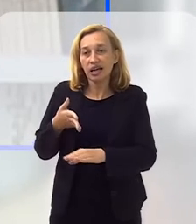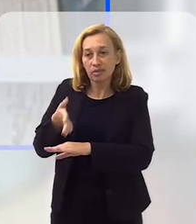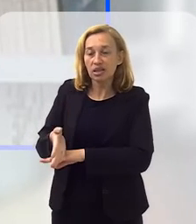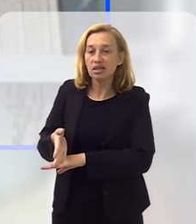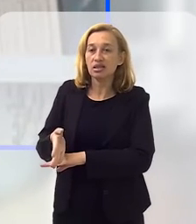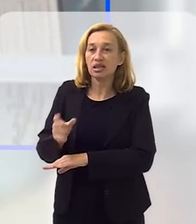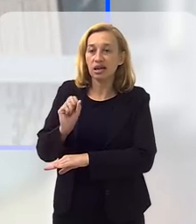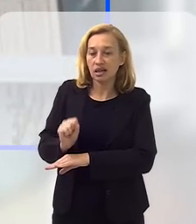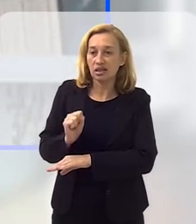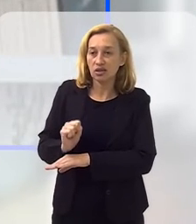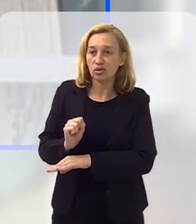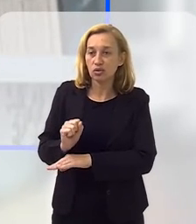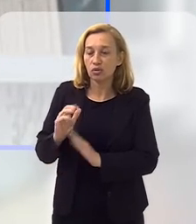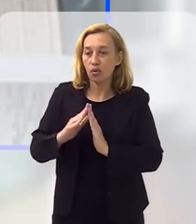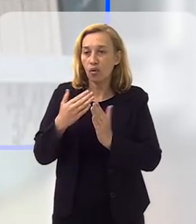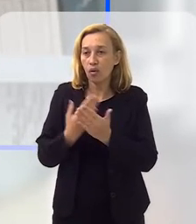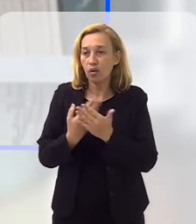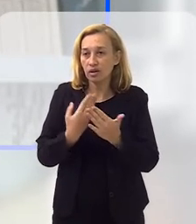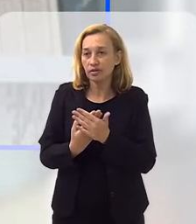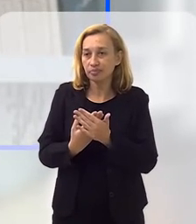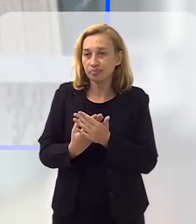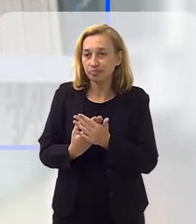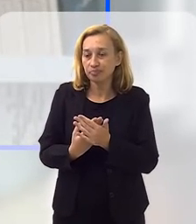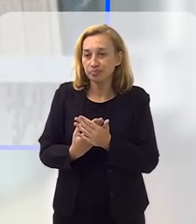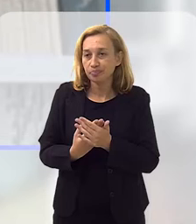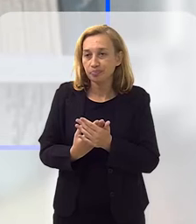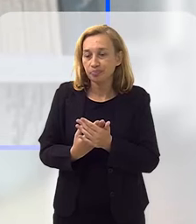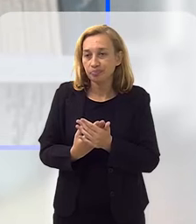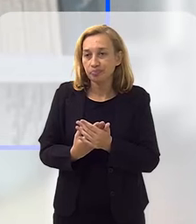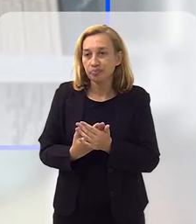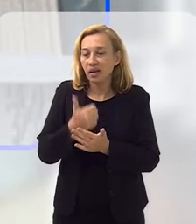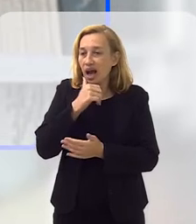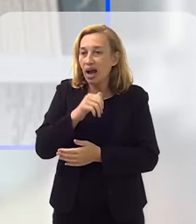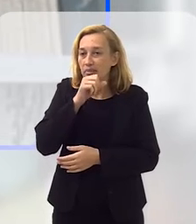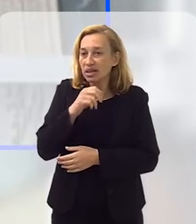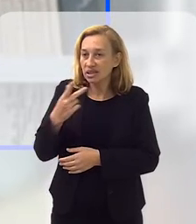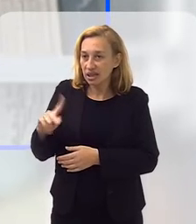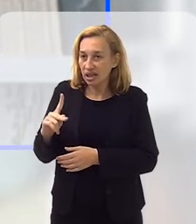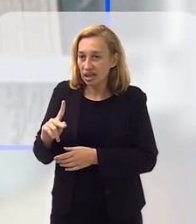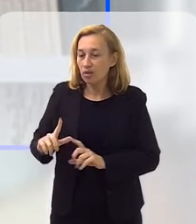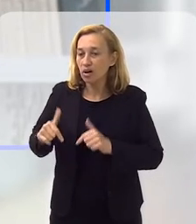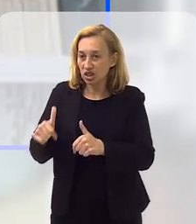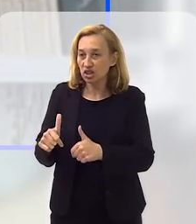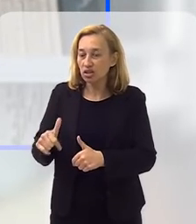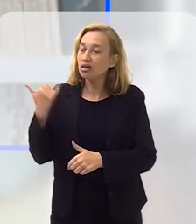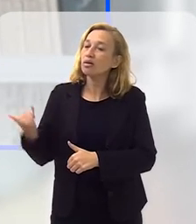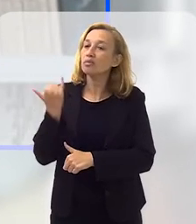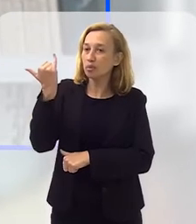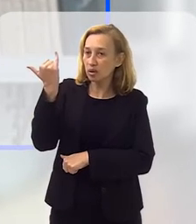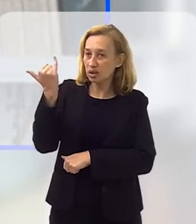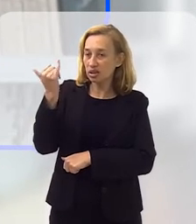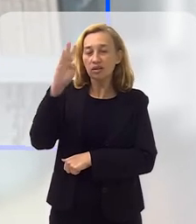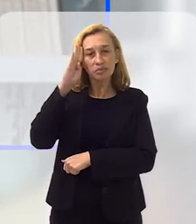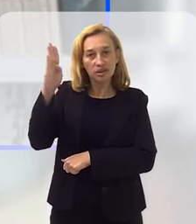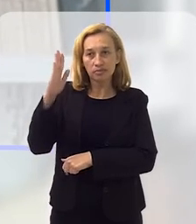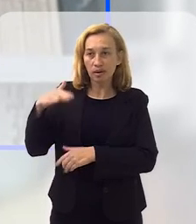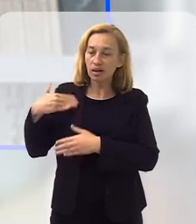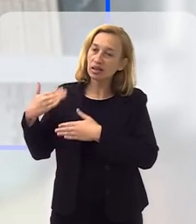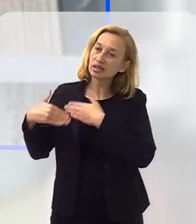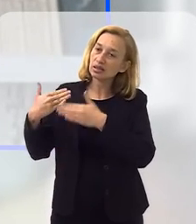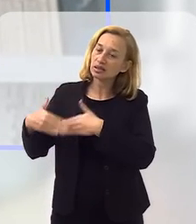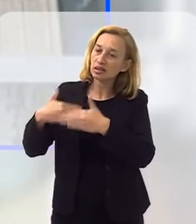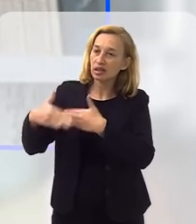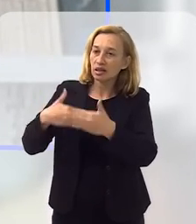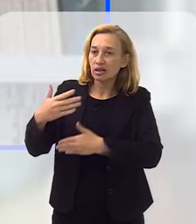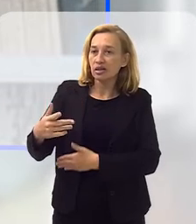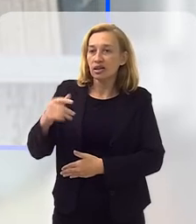pudesse entrar na escola. E esse gesto da mãe da Dona Ivone eu acho algo muito, muito importante e fundamental na